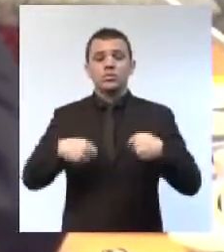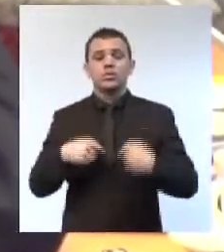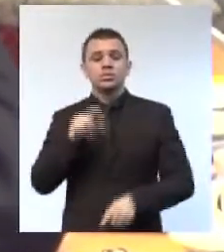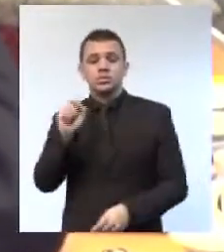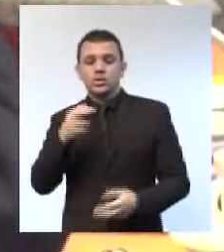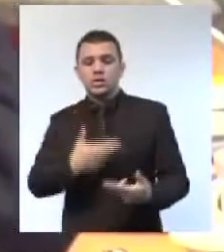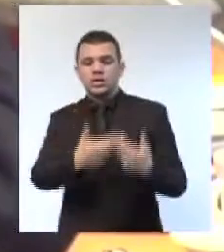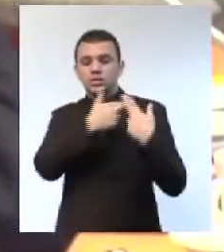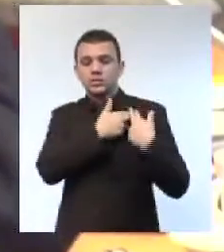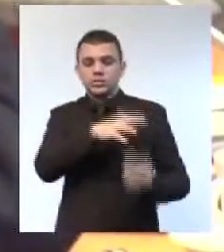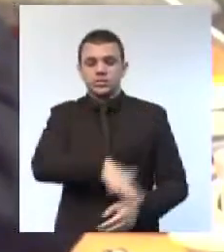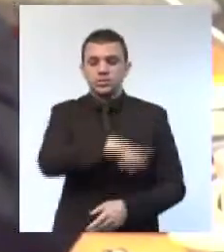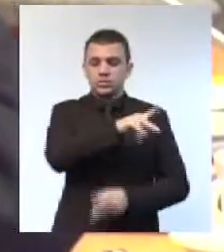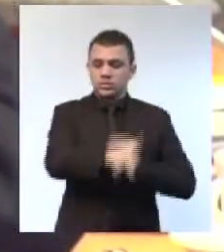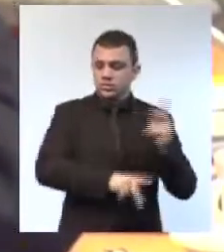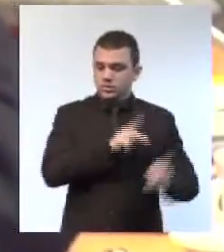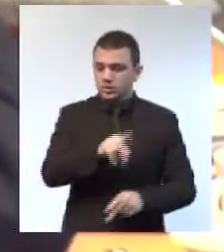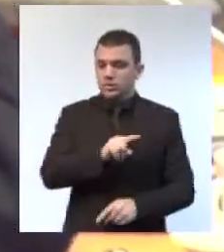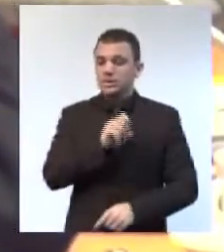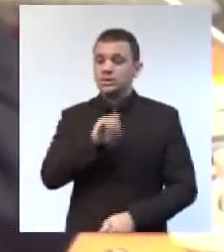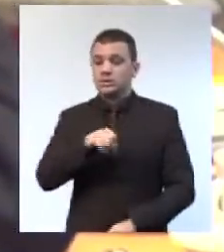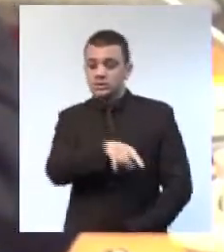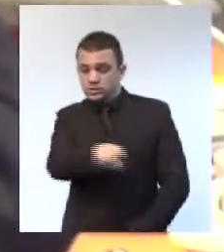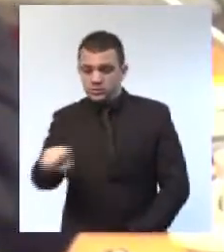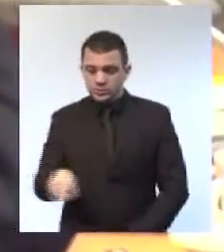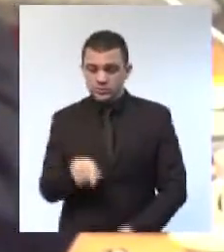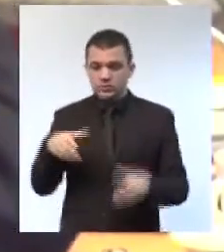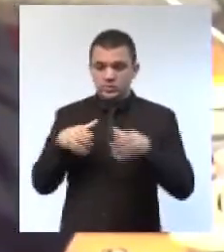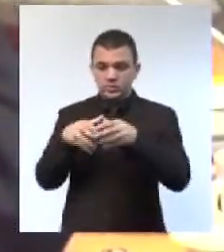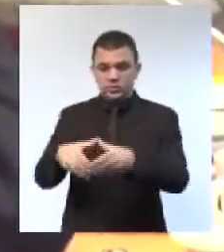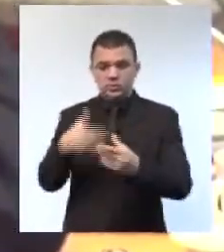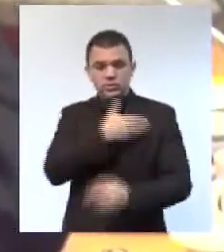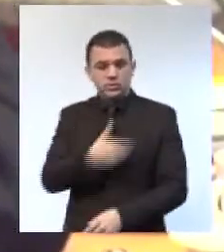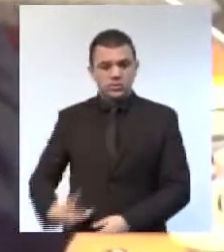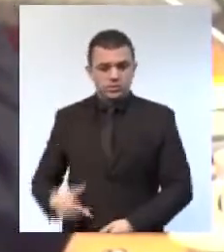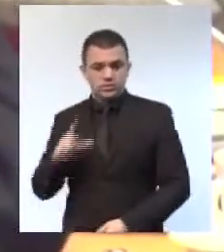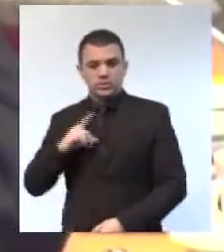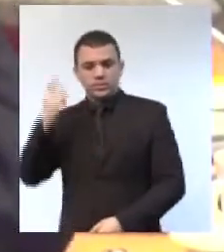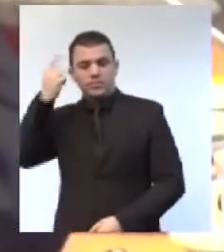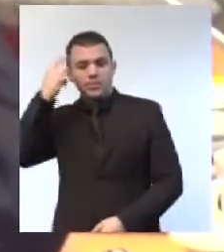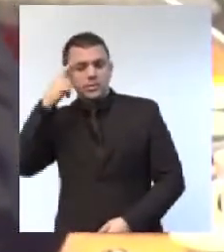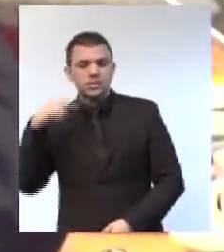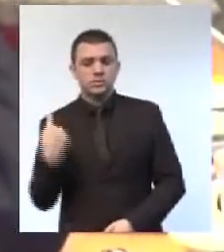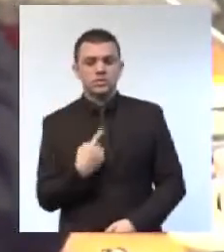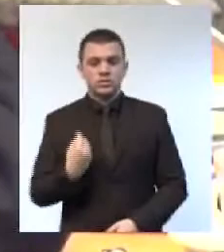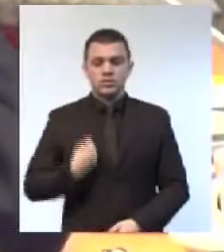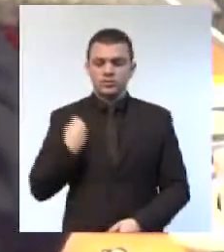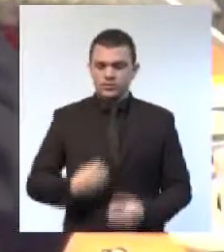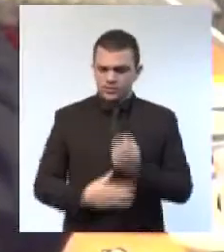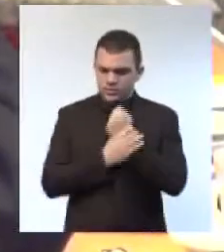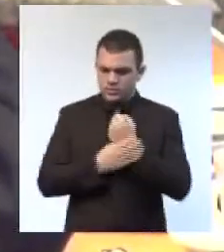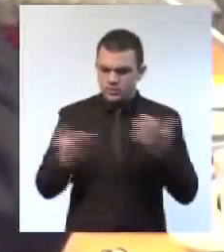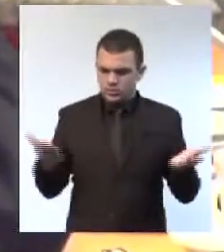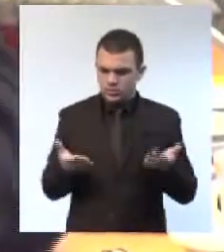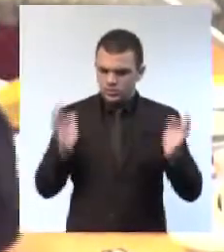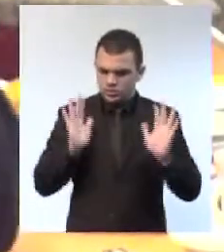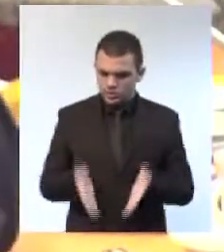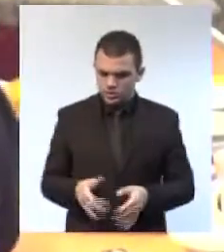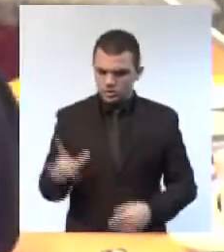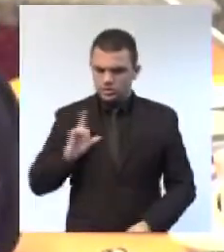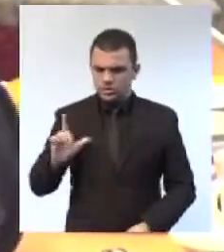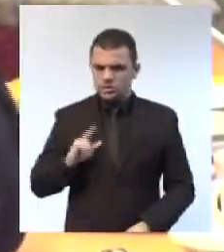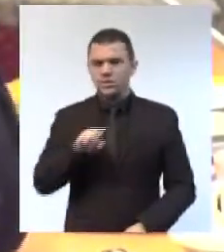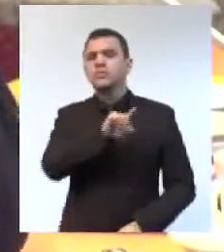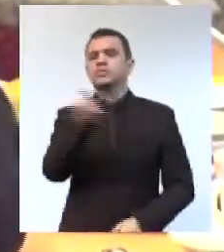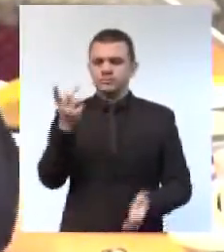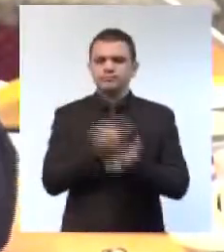povo. Se Vossa Excelência, os governistas que estão aqui, estão achando que nós vivemos numa situação de segurança no nosso Estado, Vossa Excelência